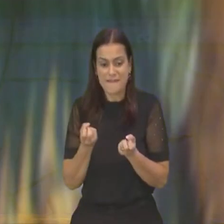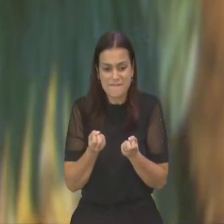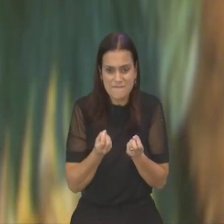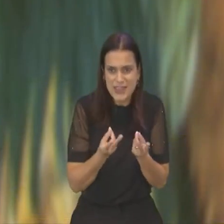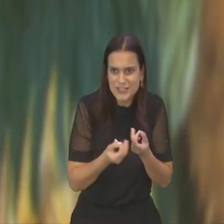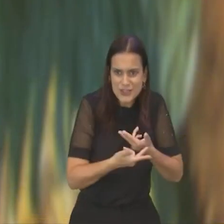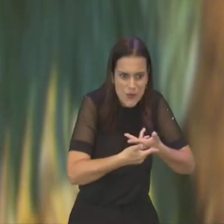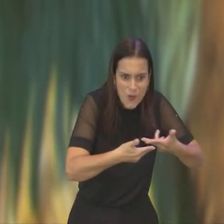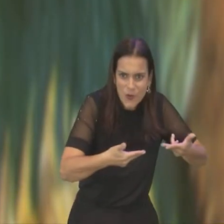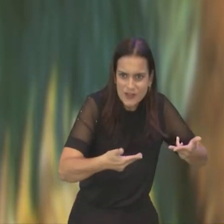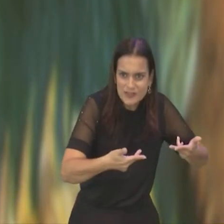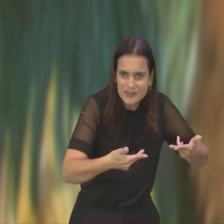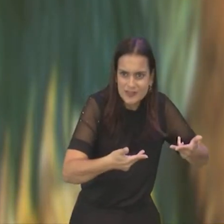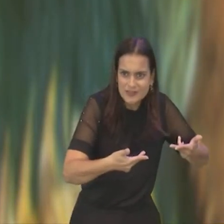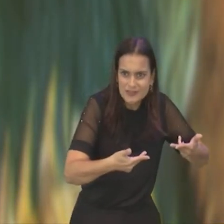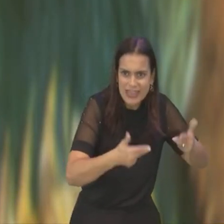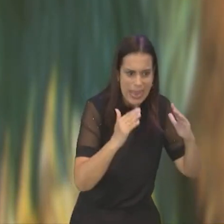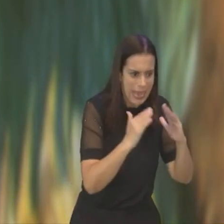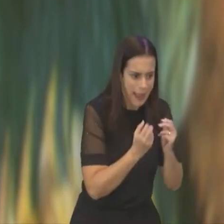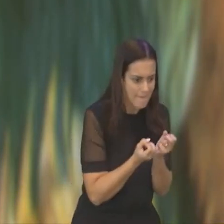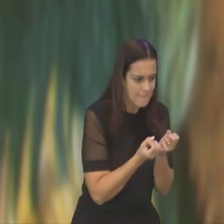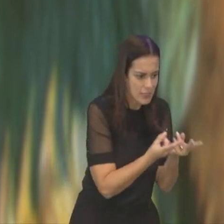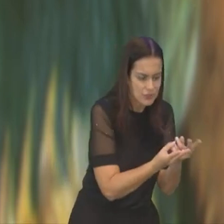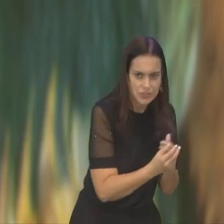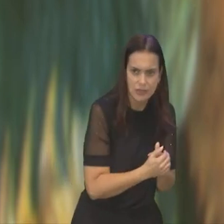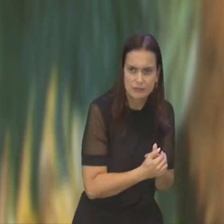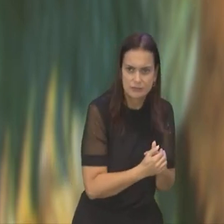suas propriedades e bens,